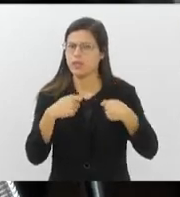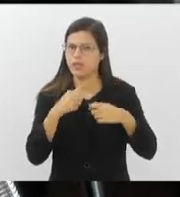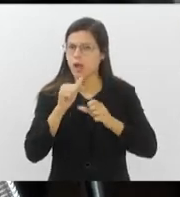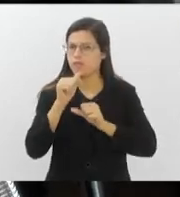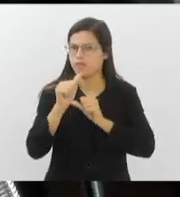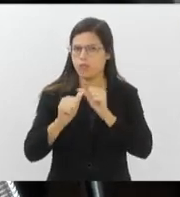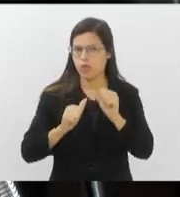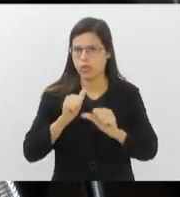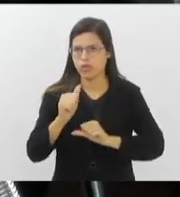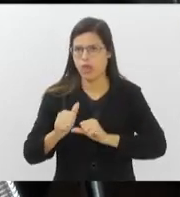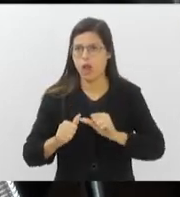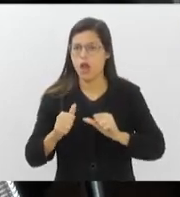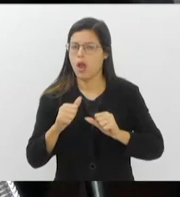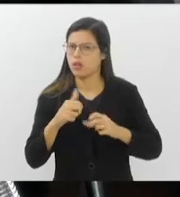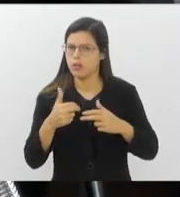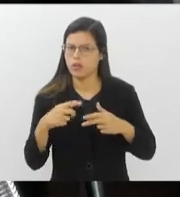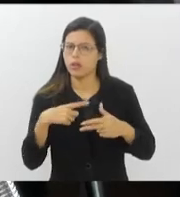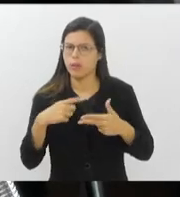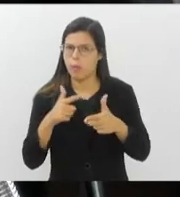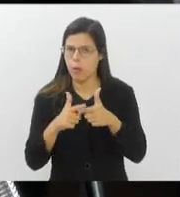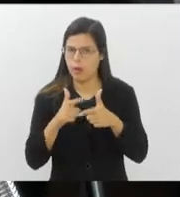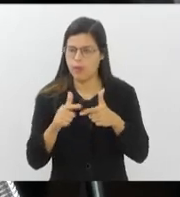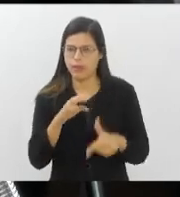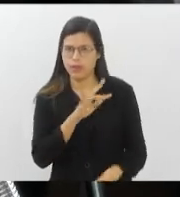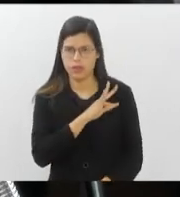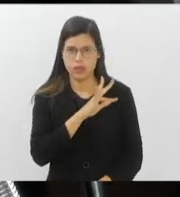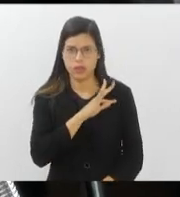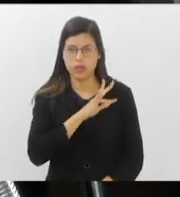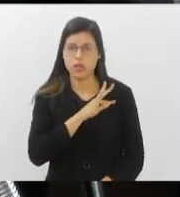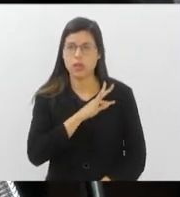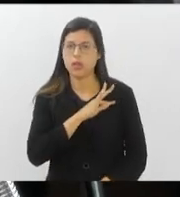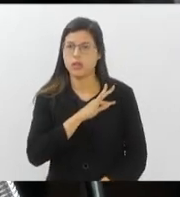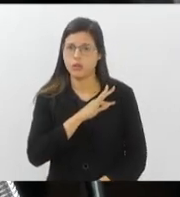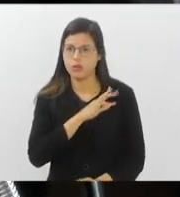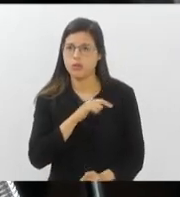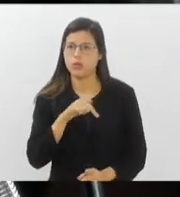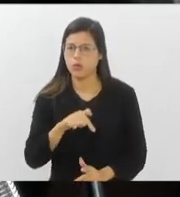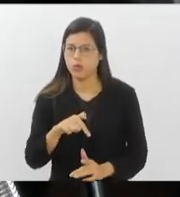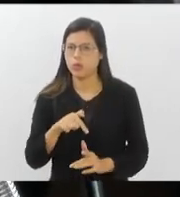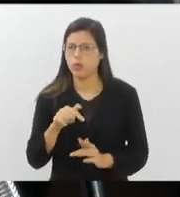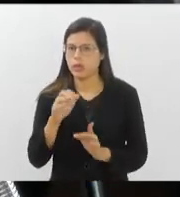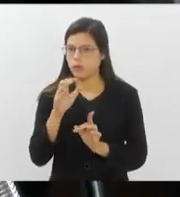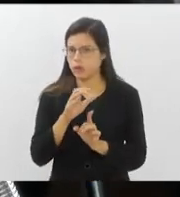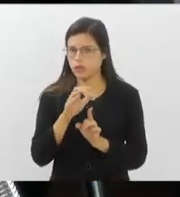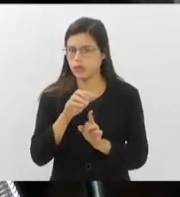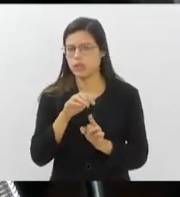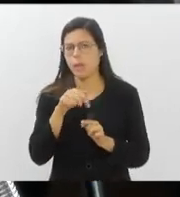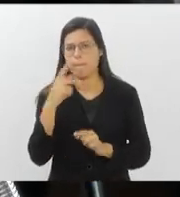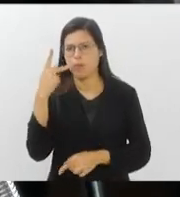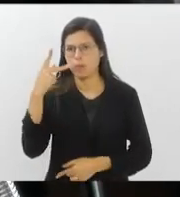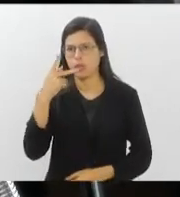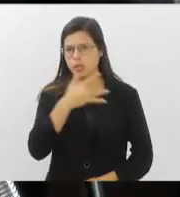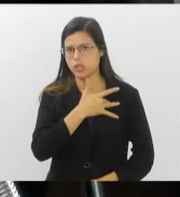técnicas e que afetam diretamente, né, a política de saúde,